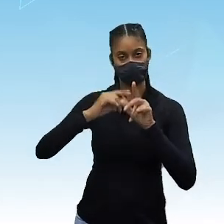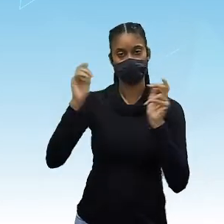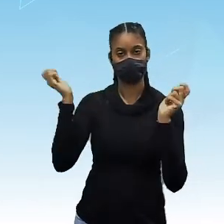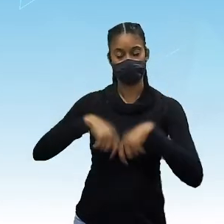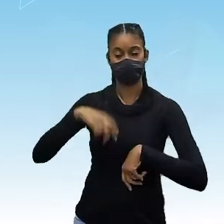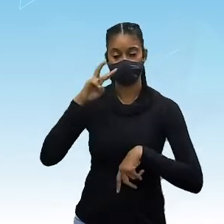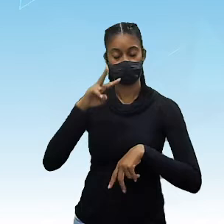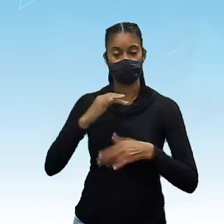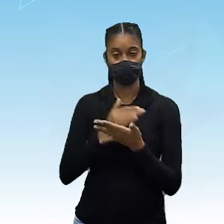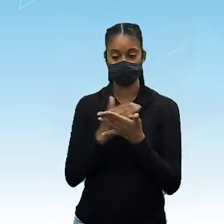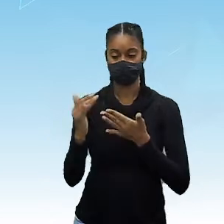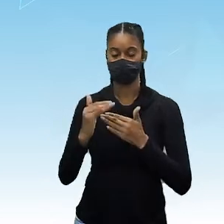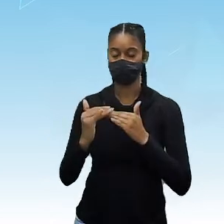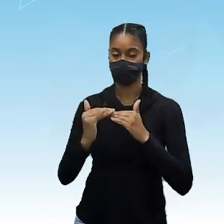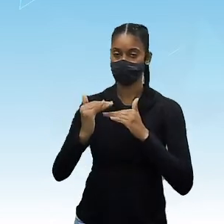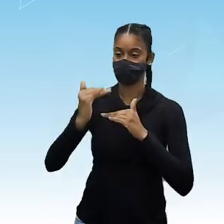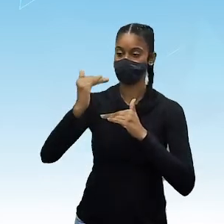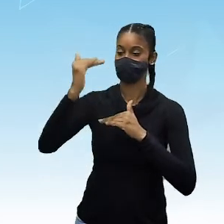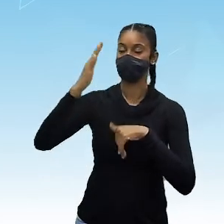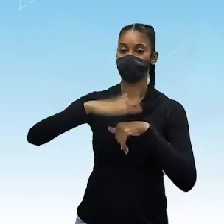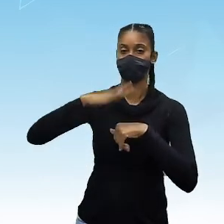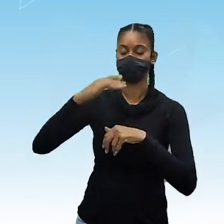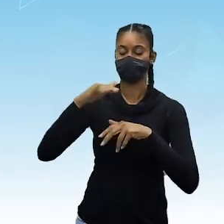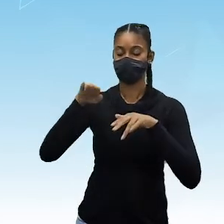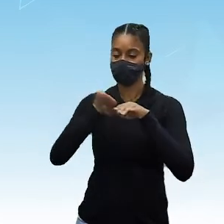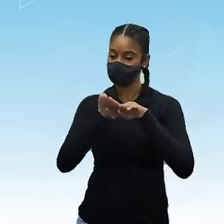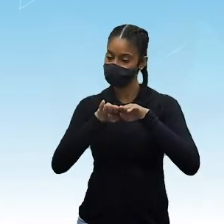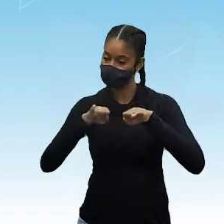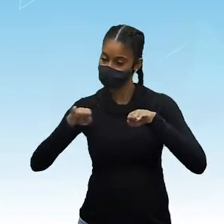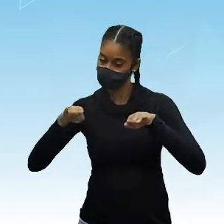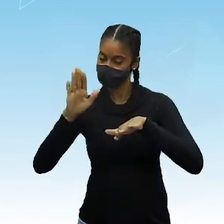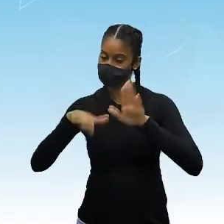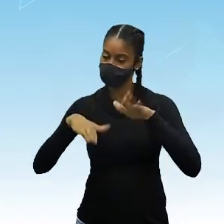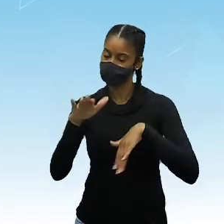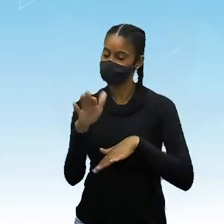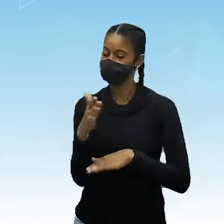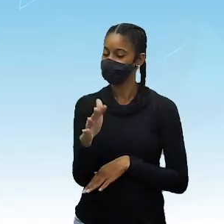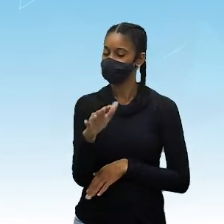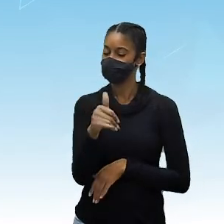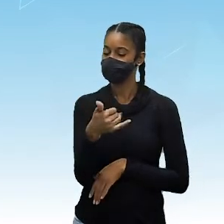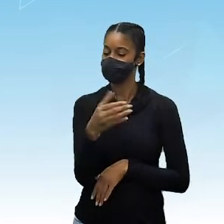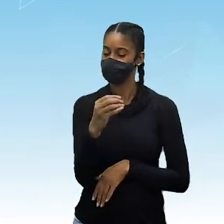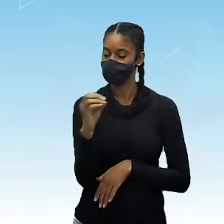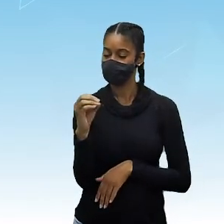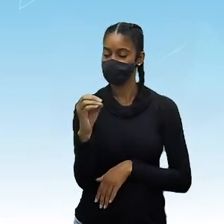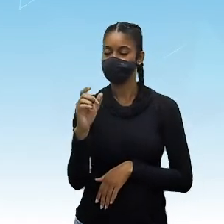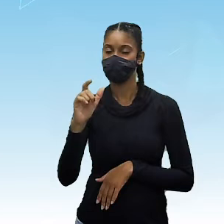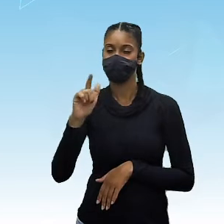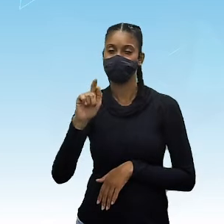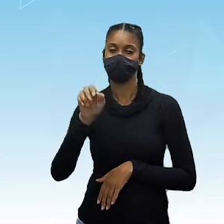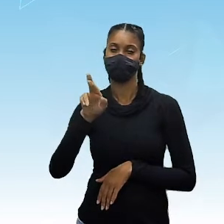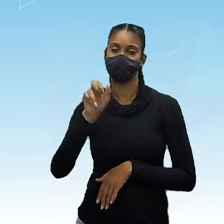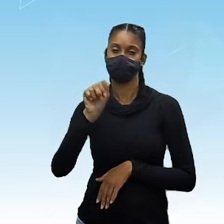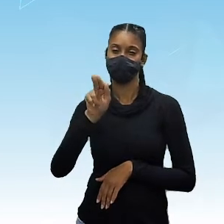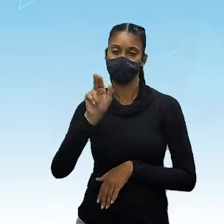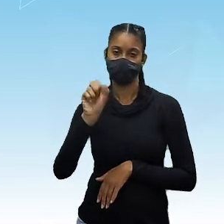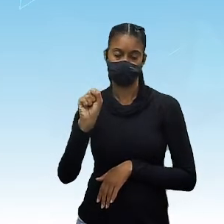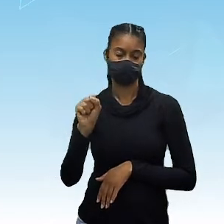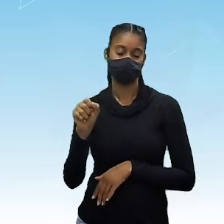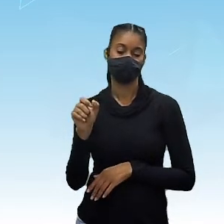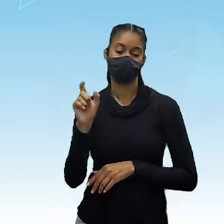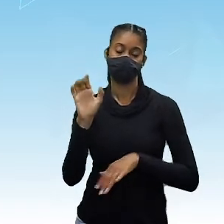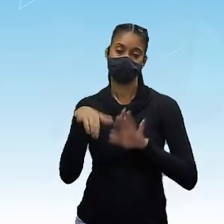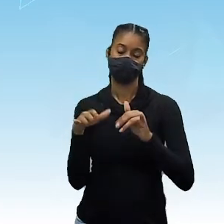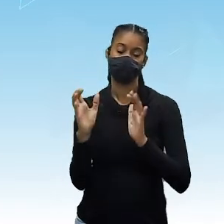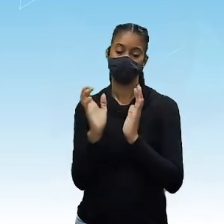até começou a subir. Estava ali estagnada, talvez ao redor de 100 graus Celsius, depende de que lugar você está, né? Em